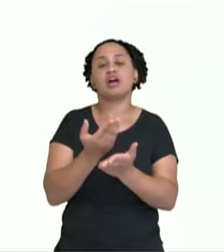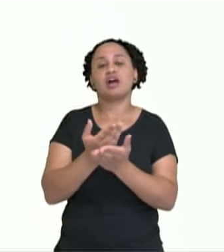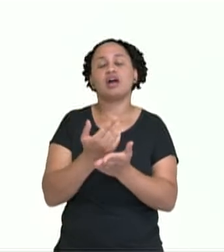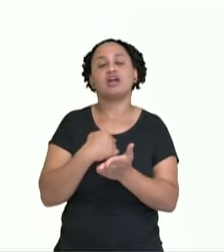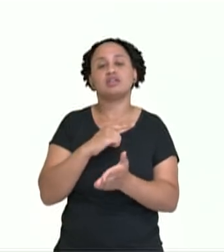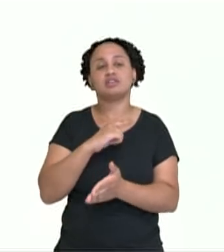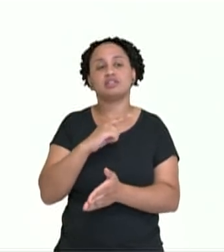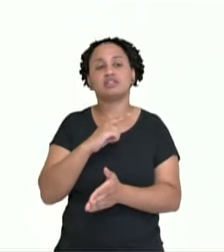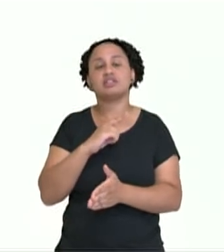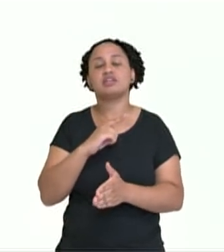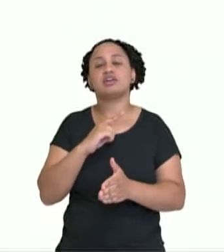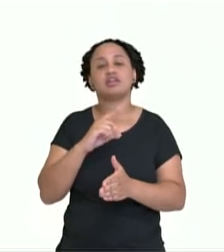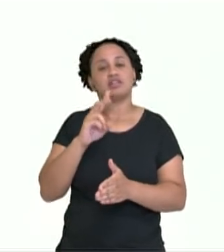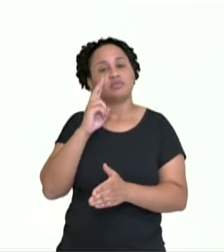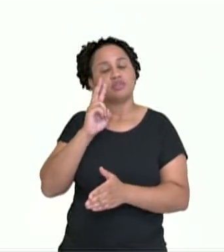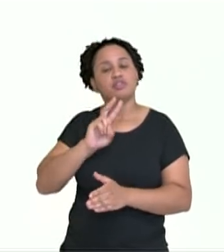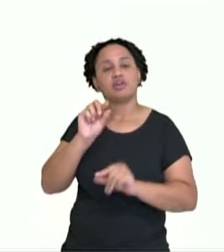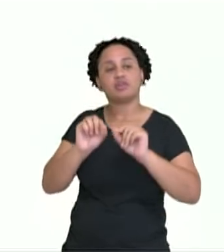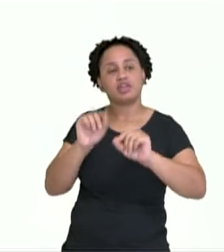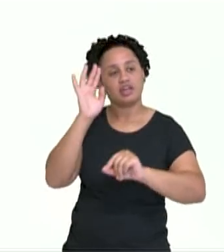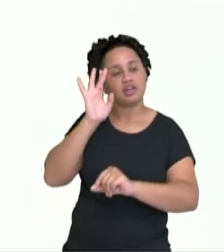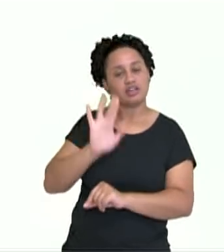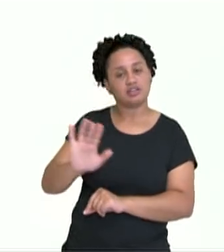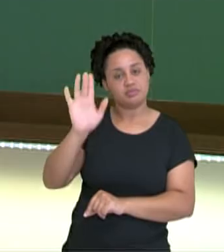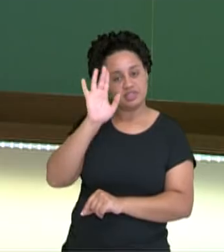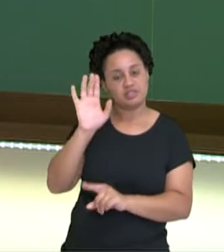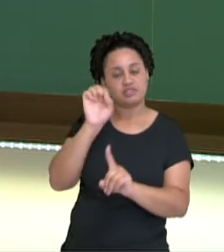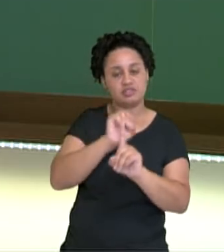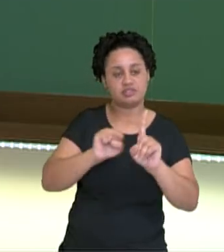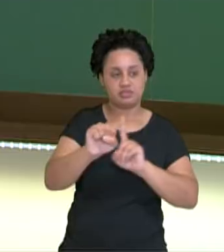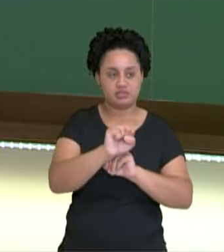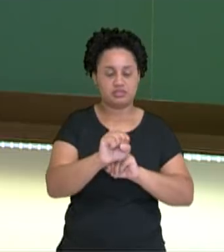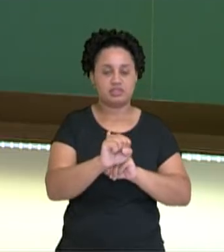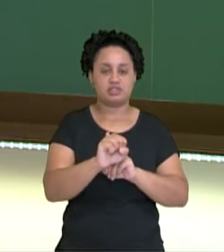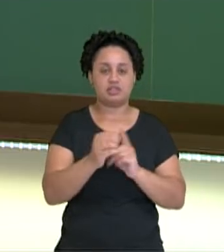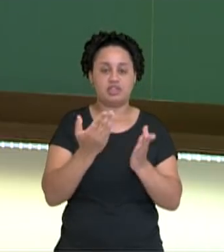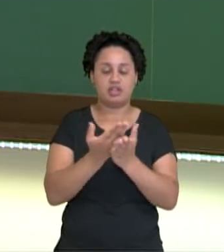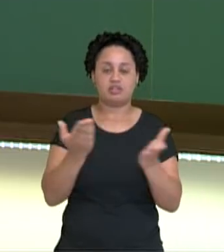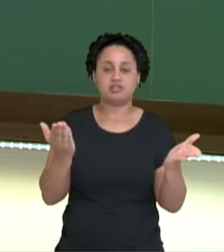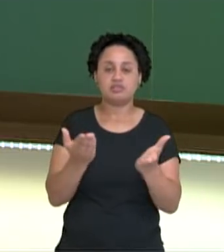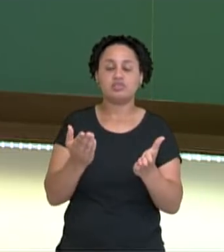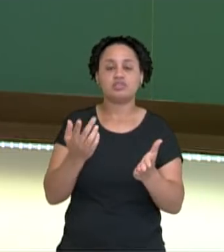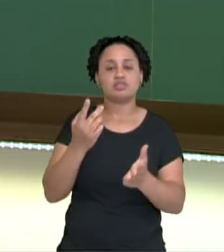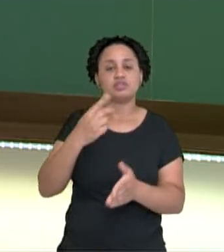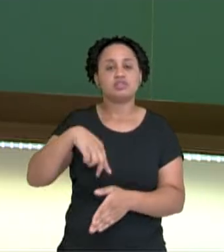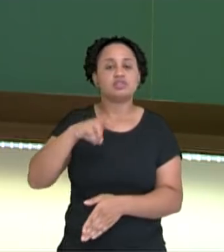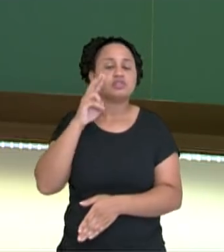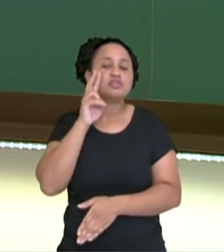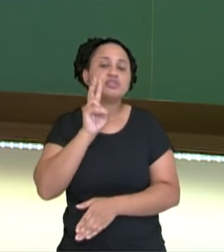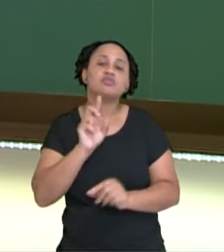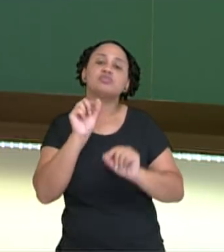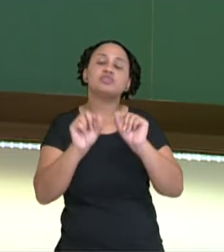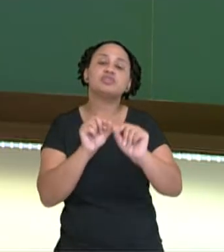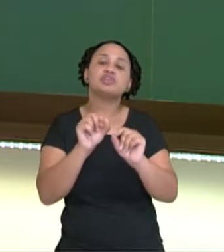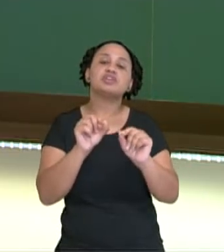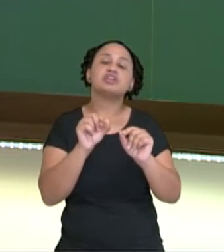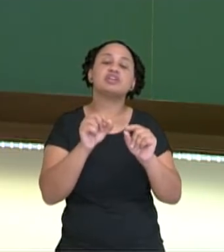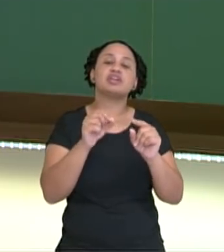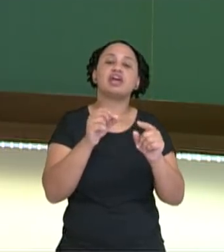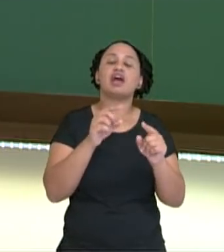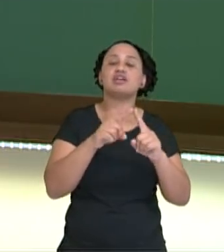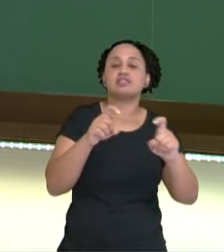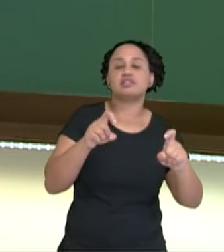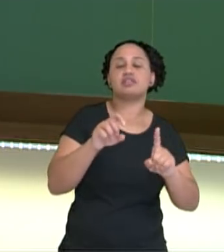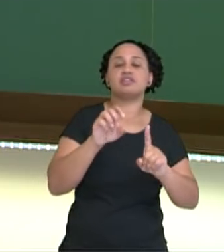a imaginação sociológica. Então, na aula de hoje, a gente mostrou para vocês um pouquinho aí do que são as ciências sociais, de como